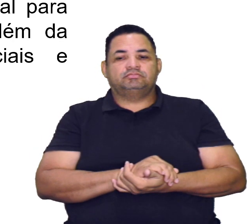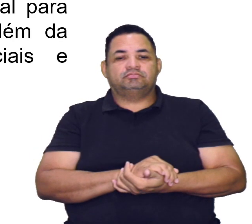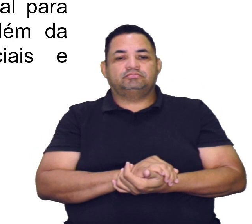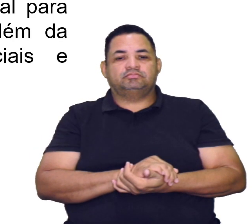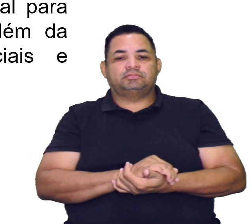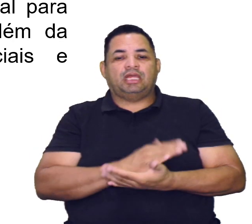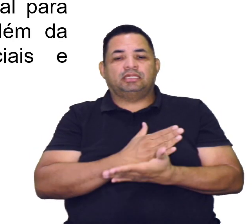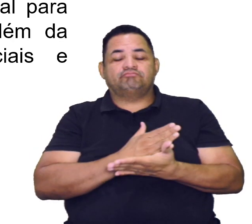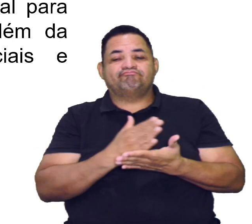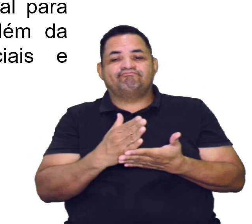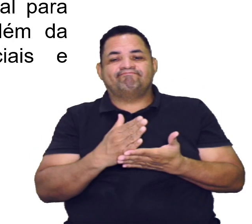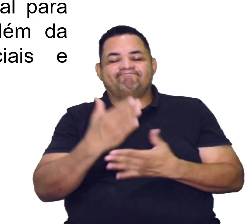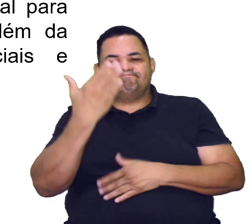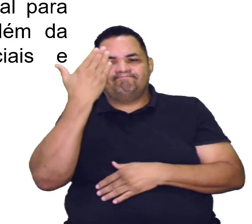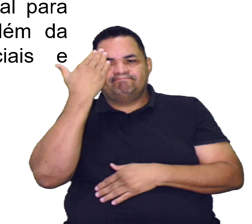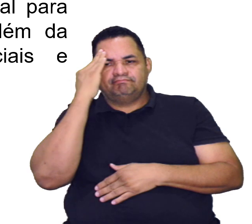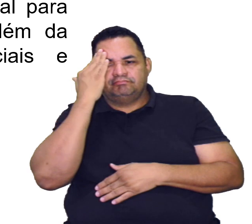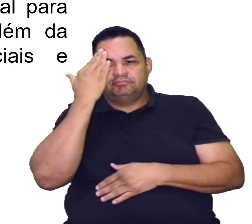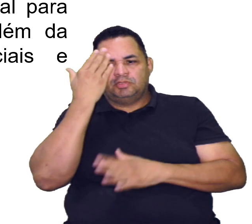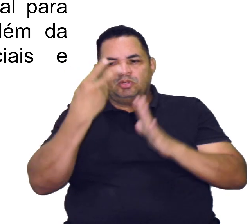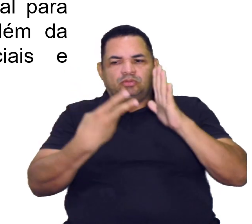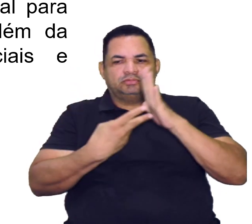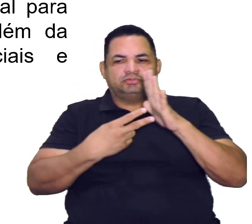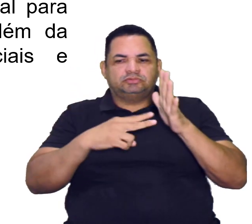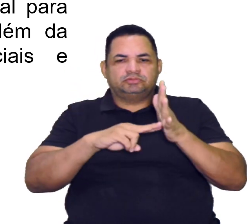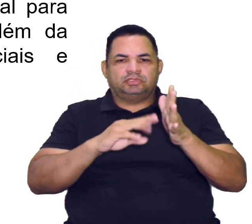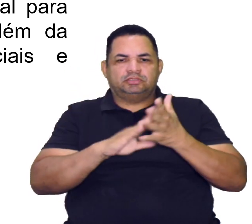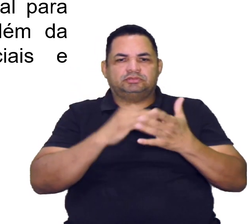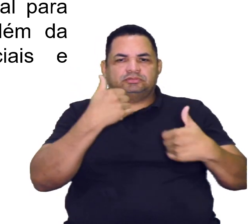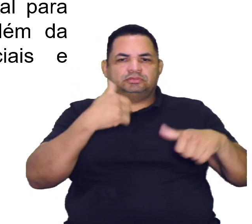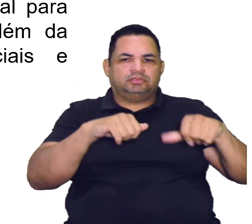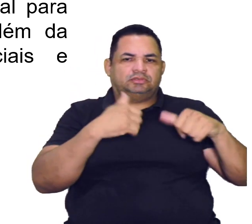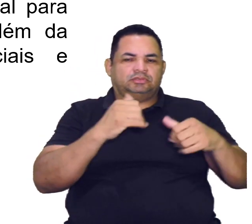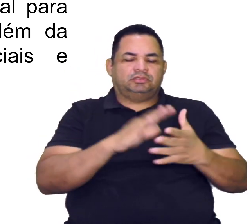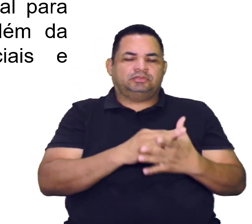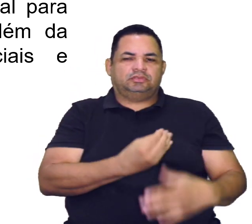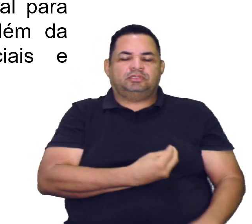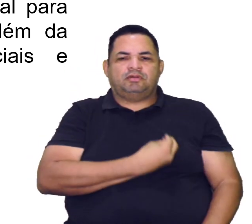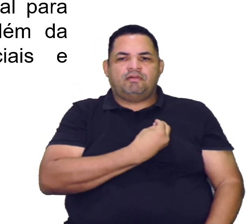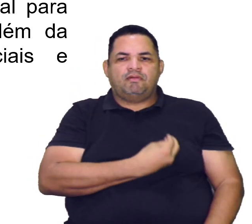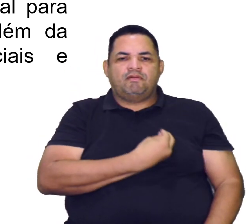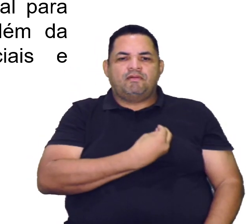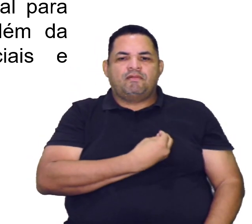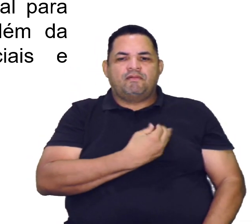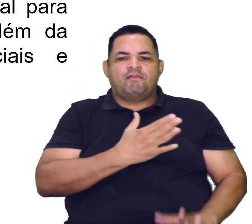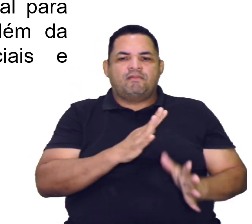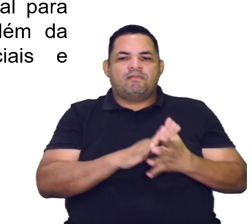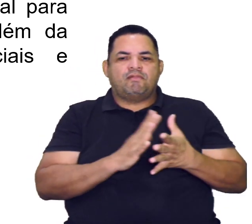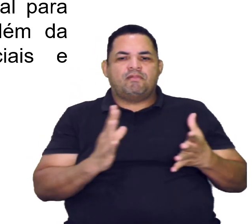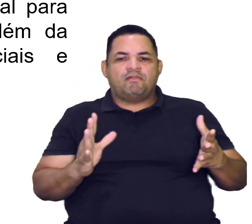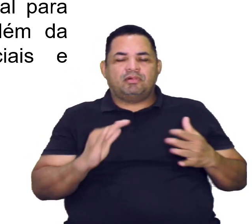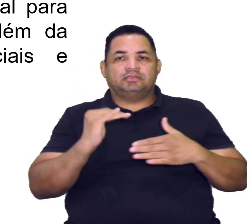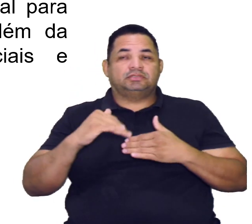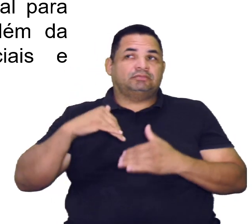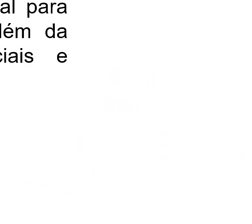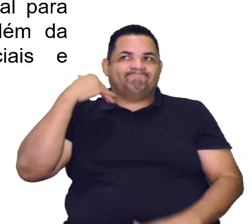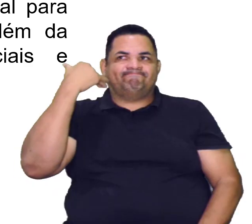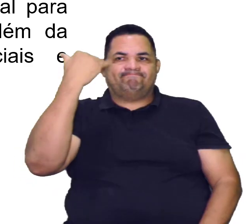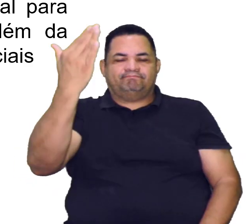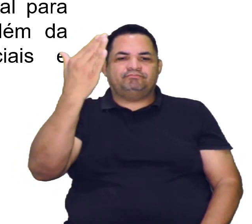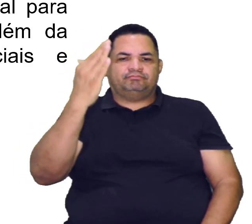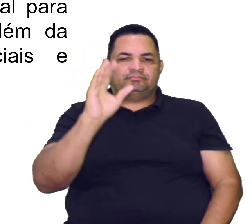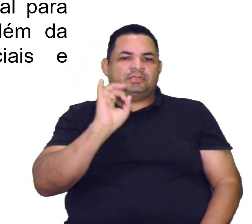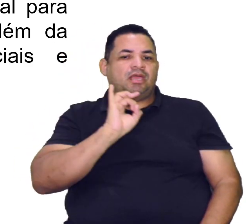tudo, eu começo a entender o que vem a ser qualidade de vida. Que essa qualidade de vida ela está muito além